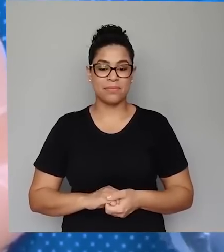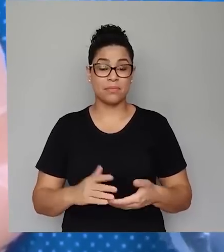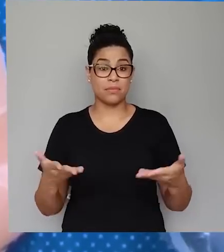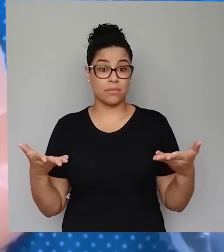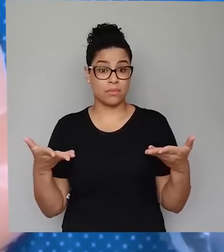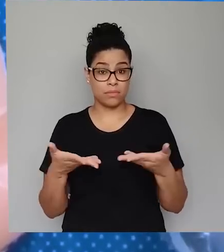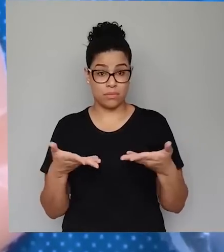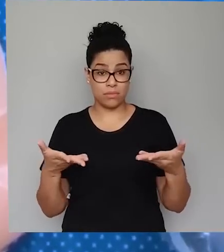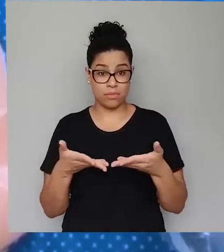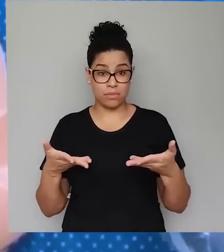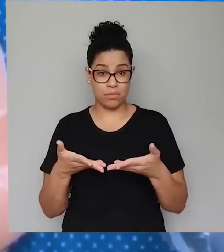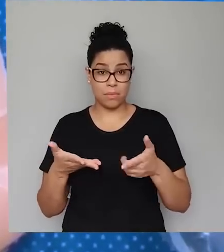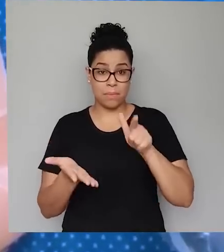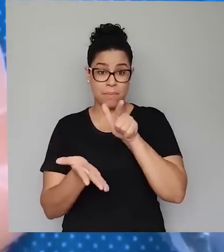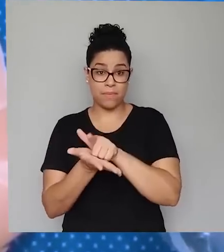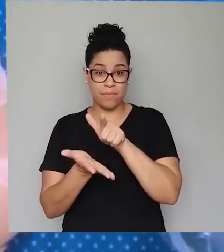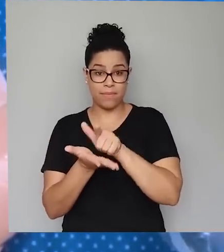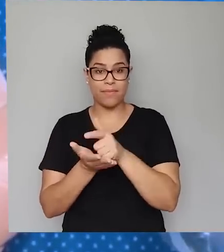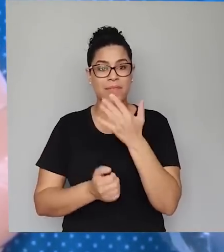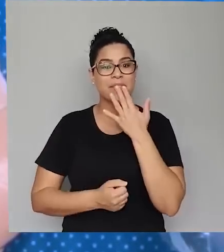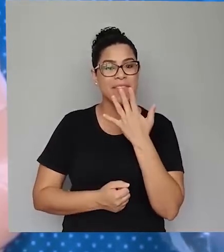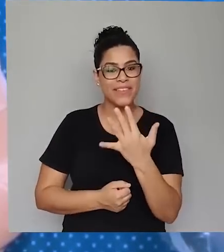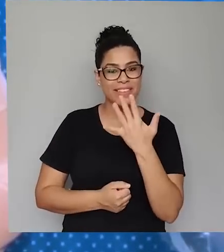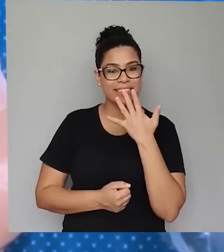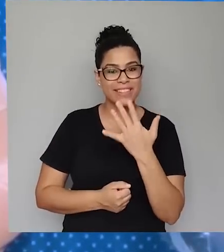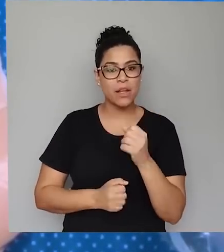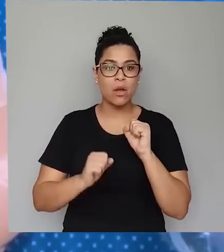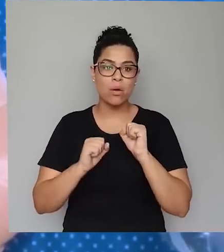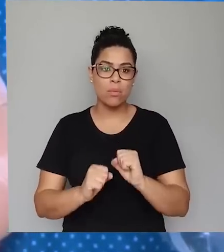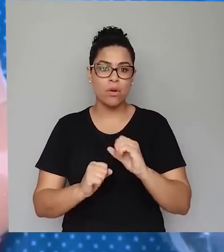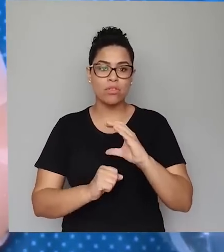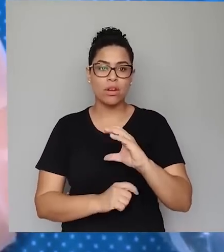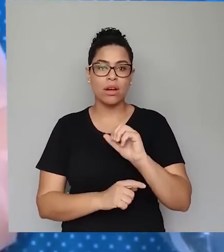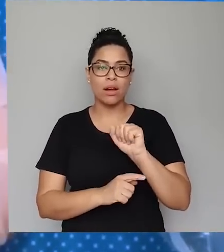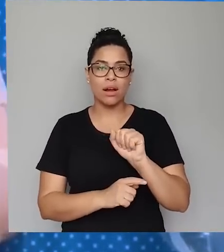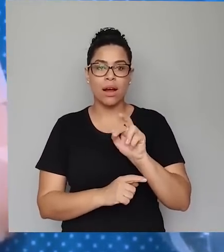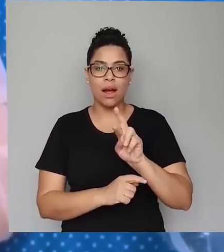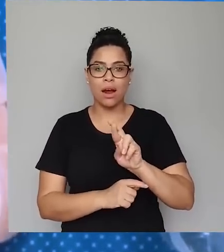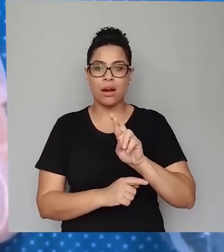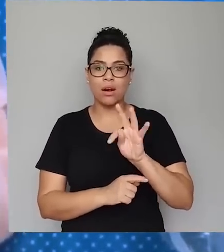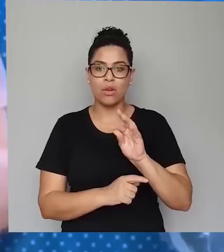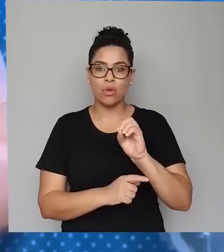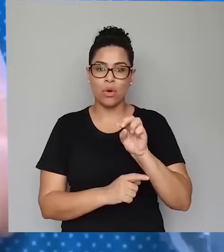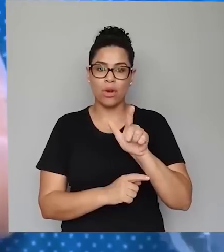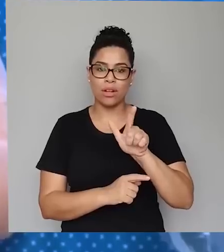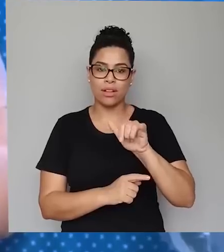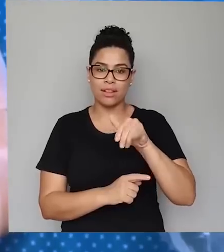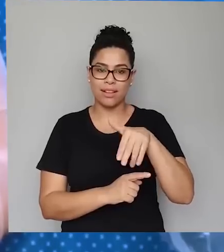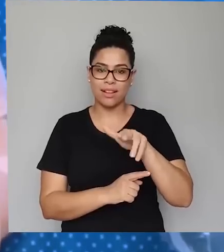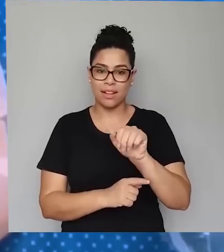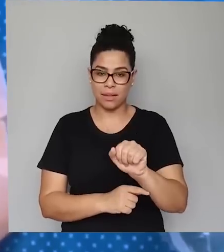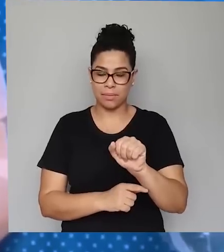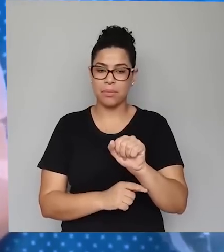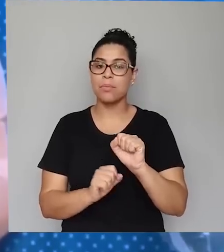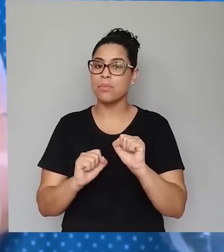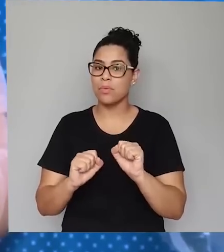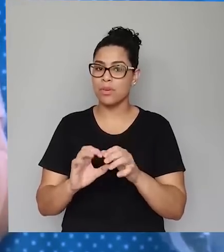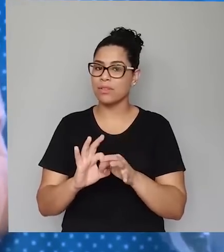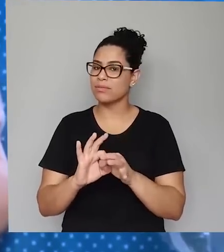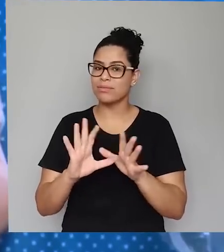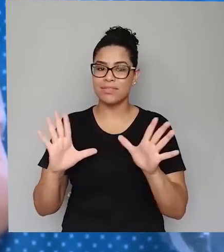Agora, nós vamos pegar o papel colorido, que pode ser cartolina, vamos fazer alguns recortes para fazer o corpo do